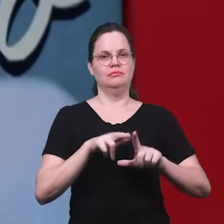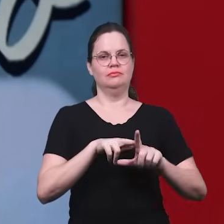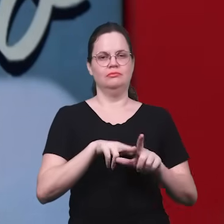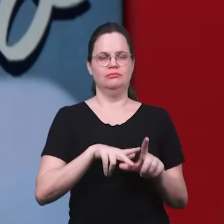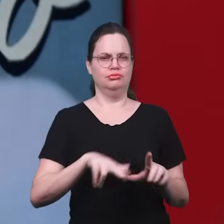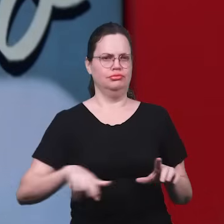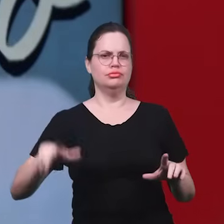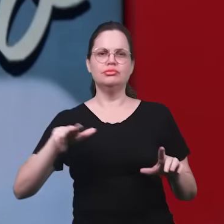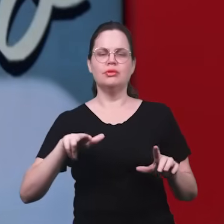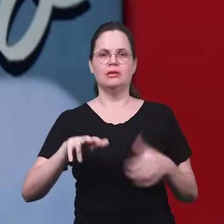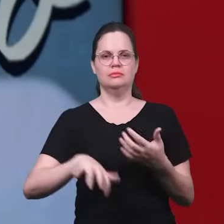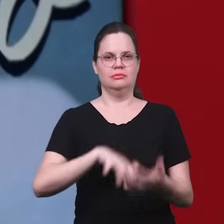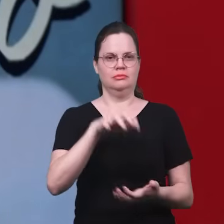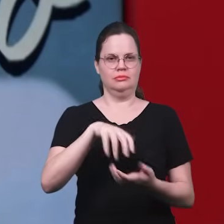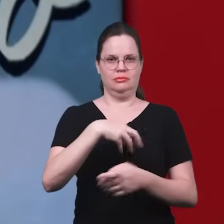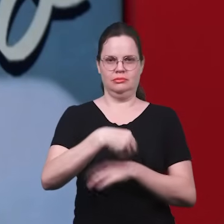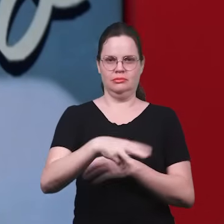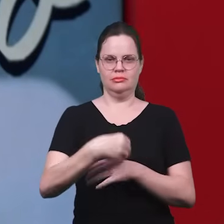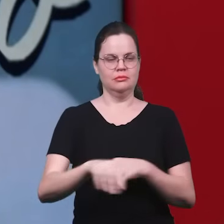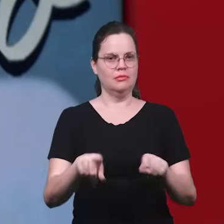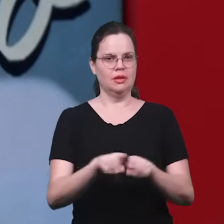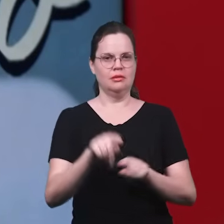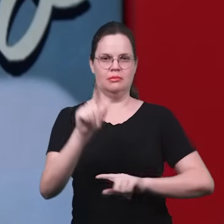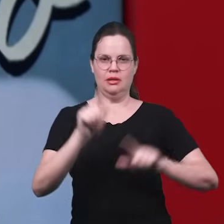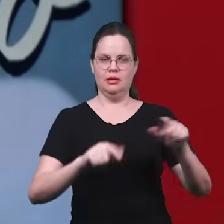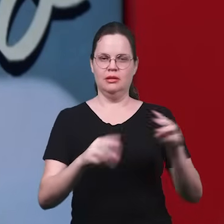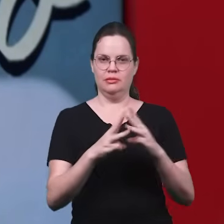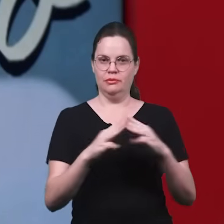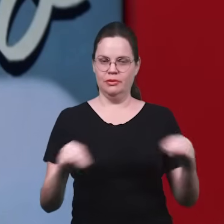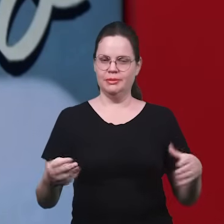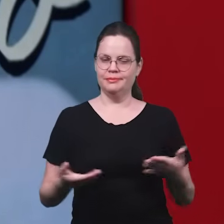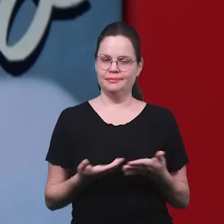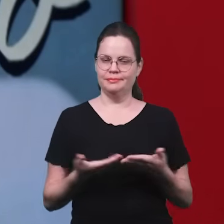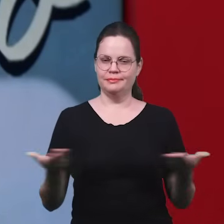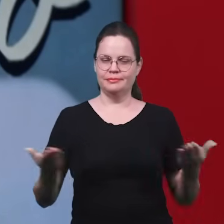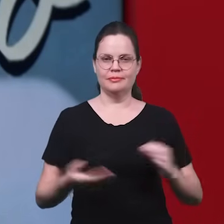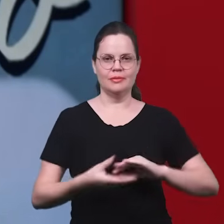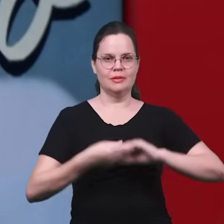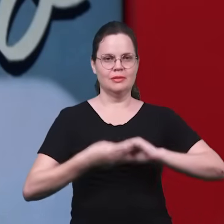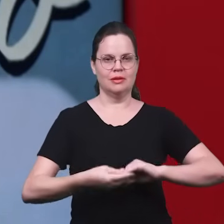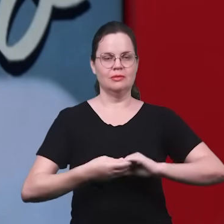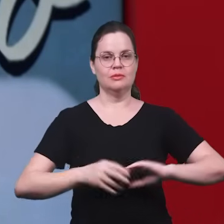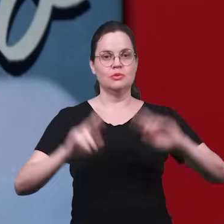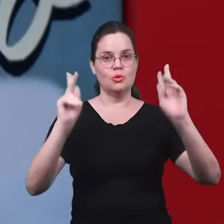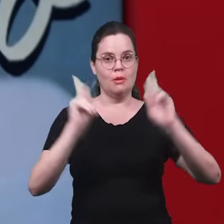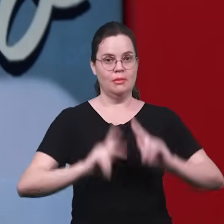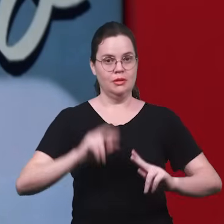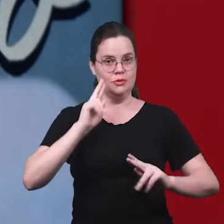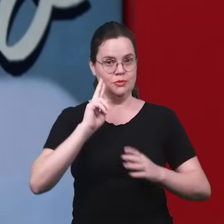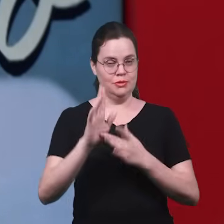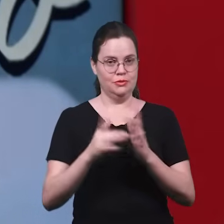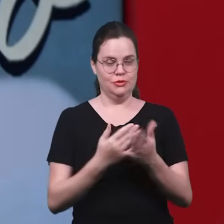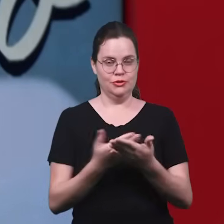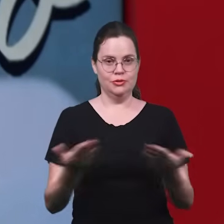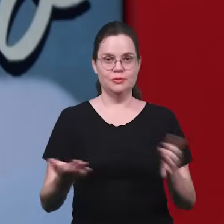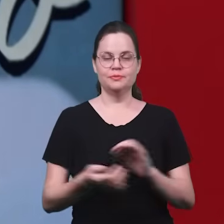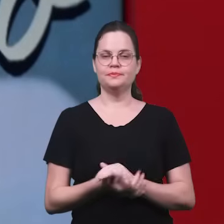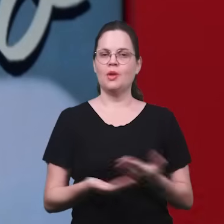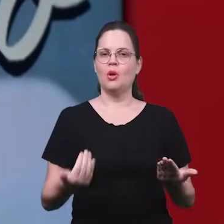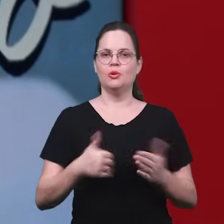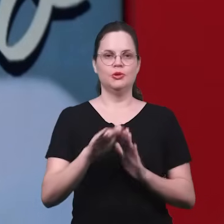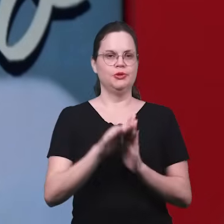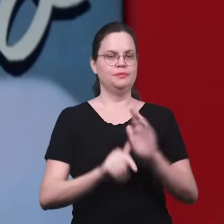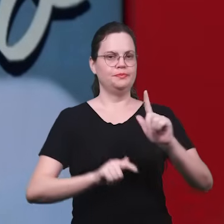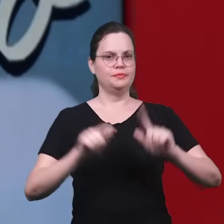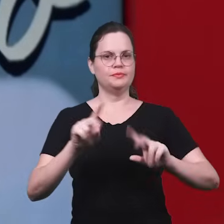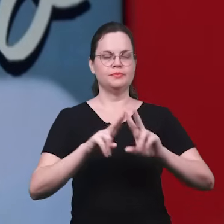mídias sociais. Nós estamos presentes também na TV Manaim. Eu saúdo a todos com a paz do Senhor Jesus. Esse programa é o Cristianismo e